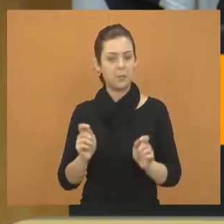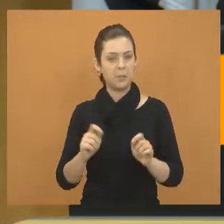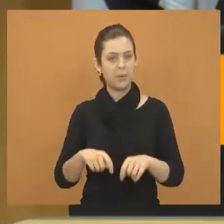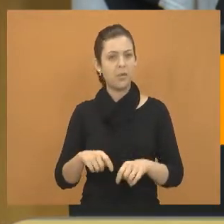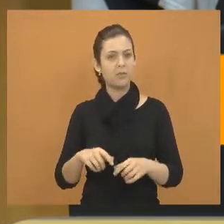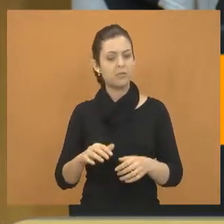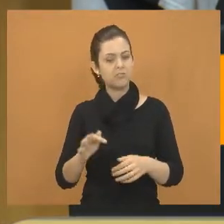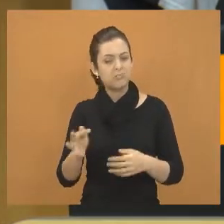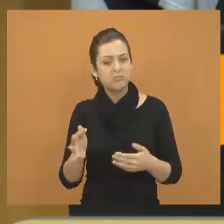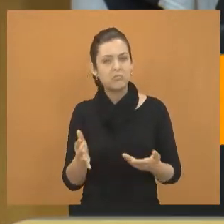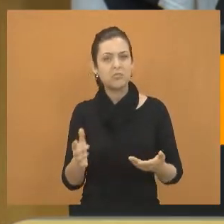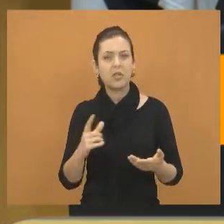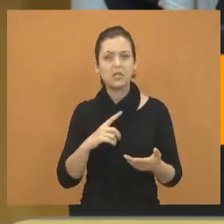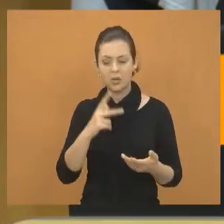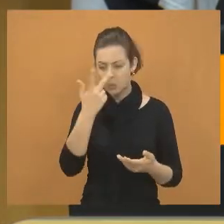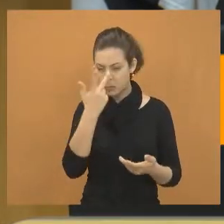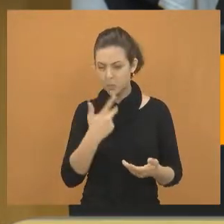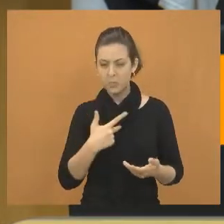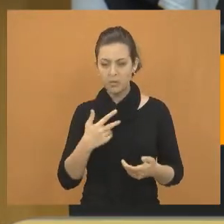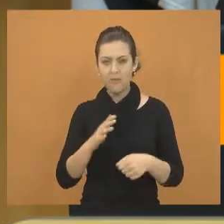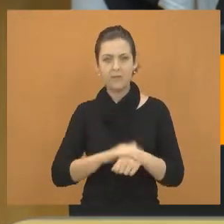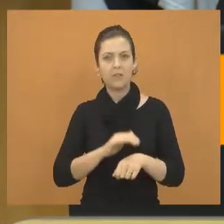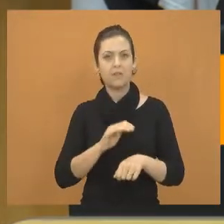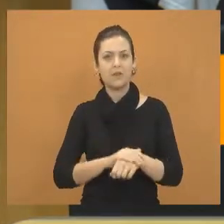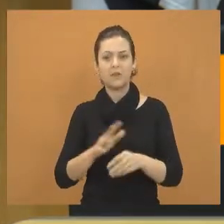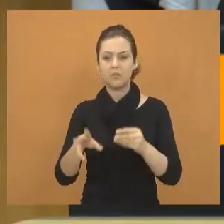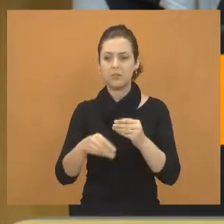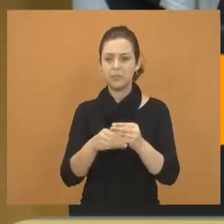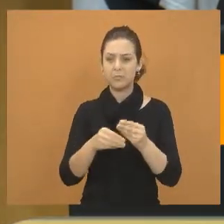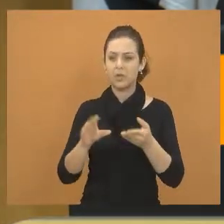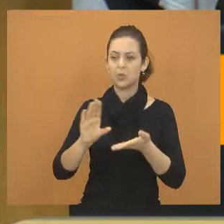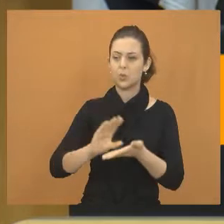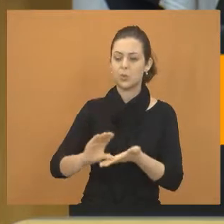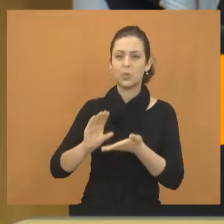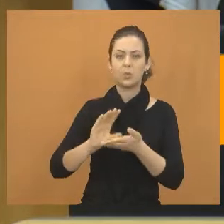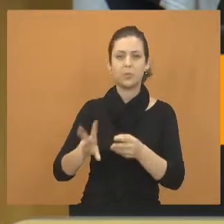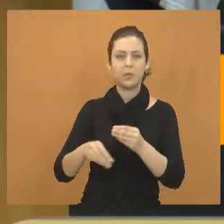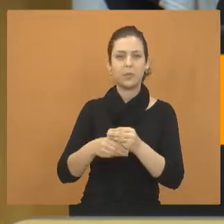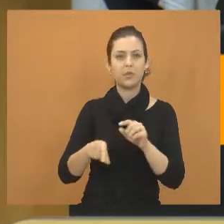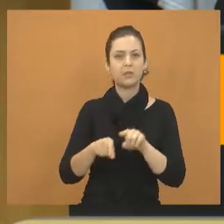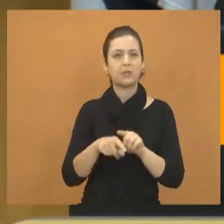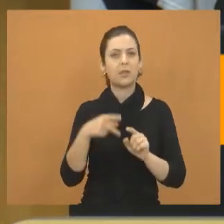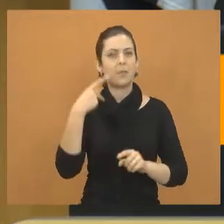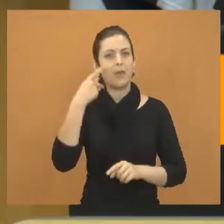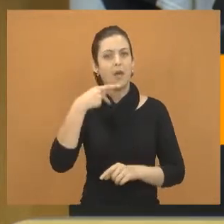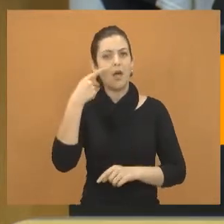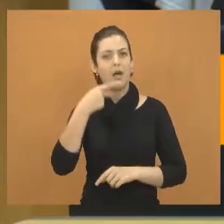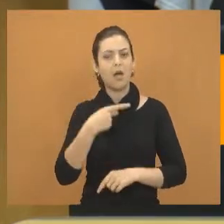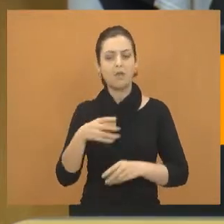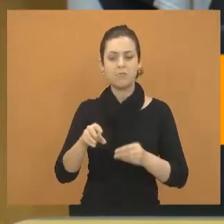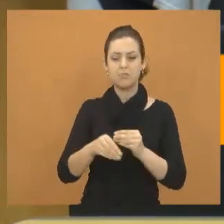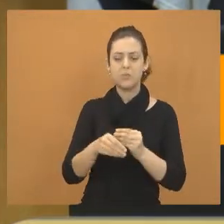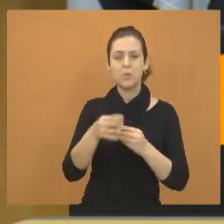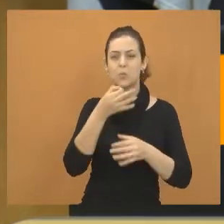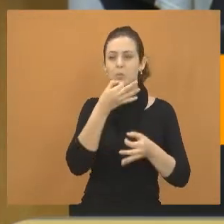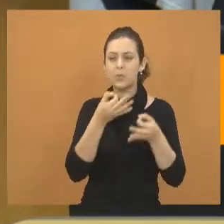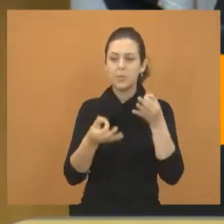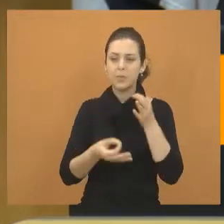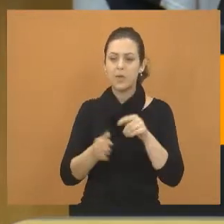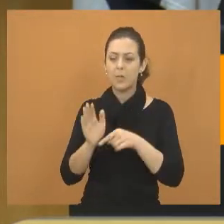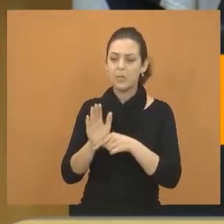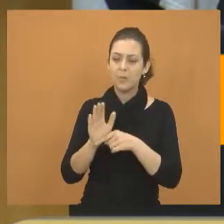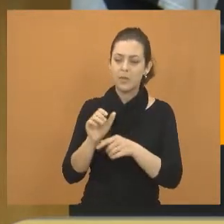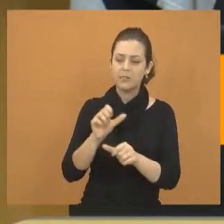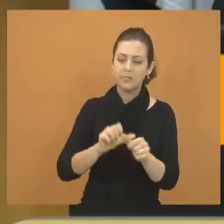pudessem ter a autonomia de fazer as emendas parlamentares também. Porque imagina você que está